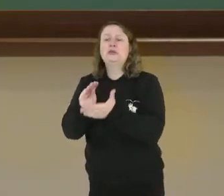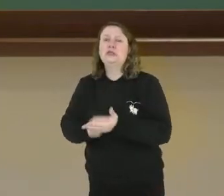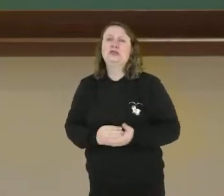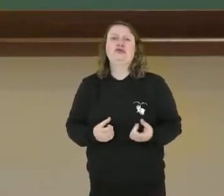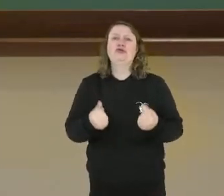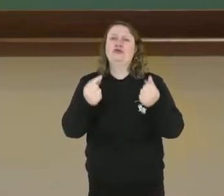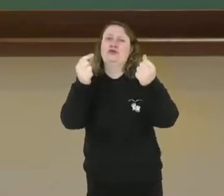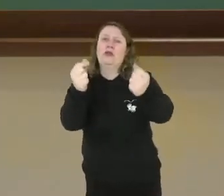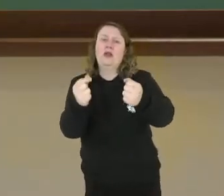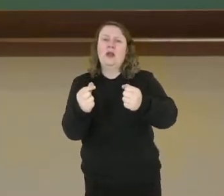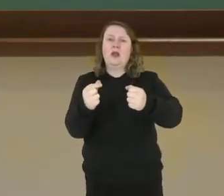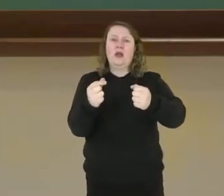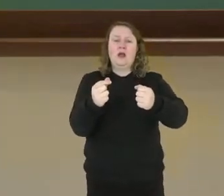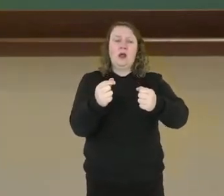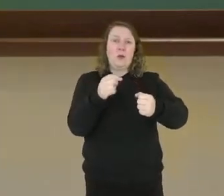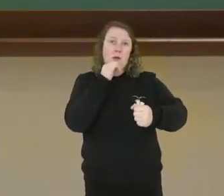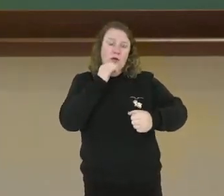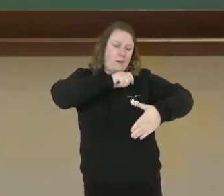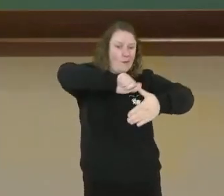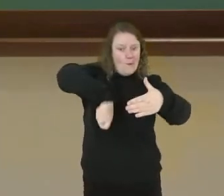outras coisas na cozinha,